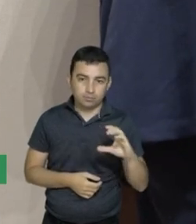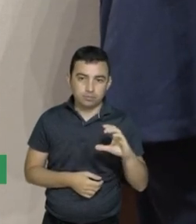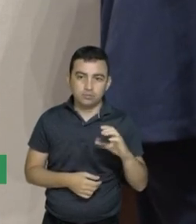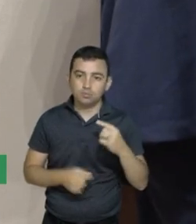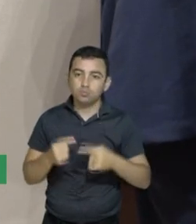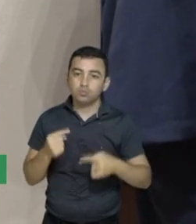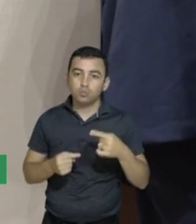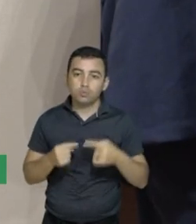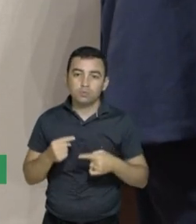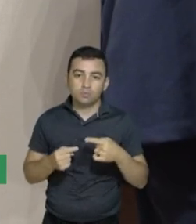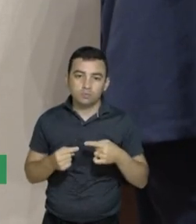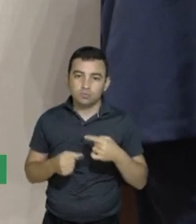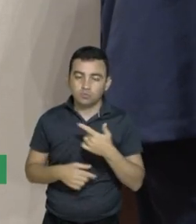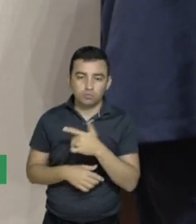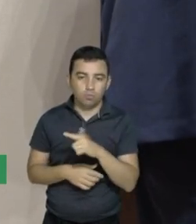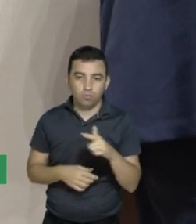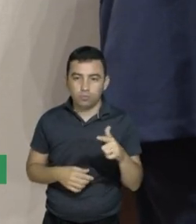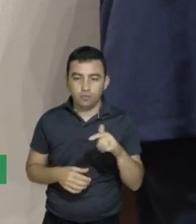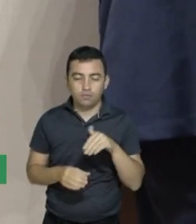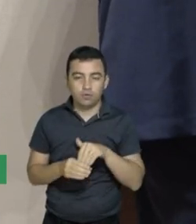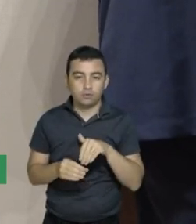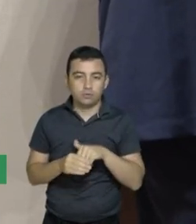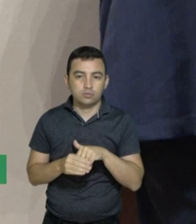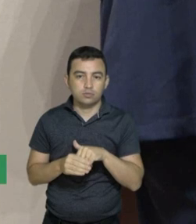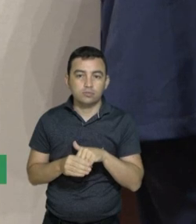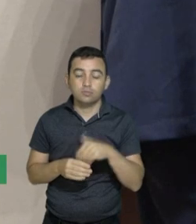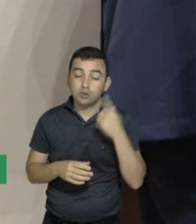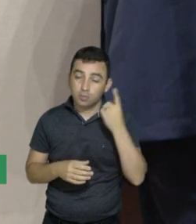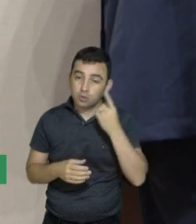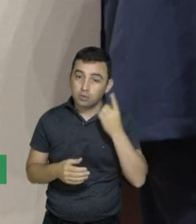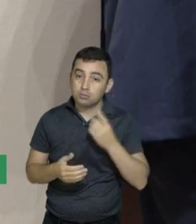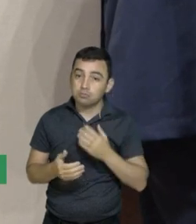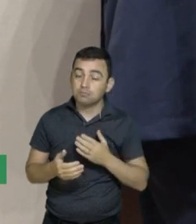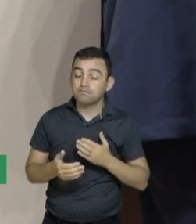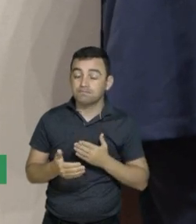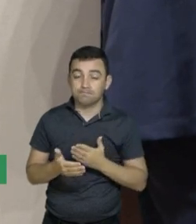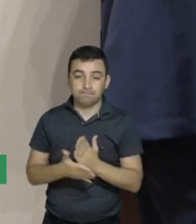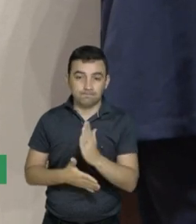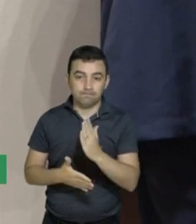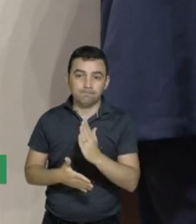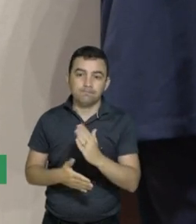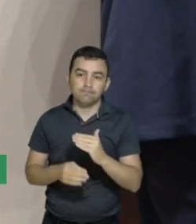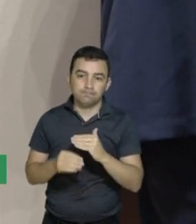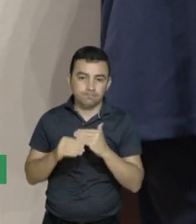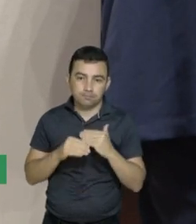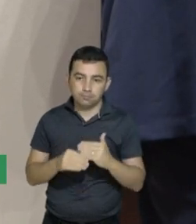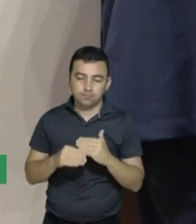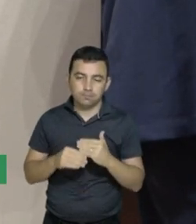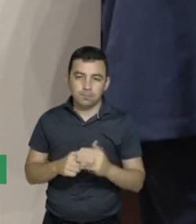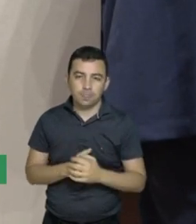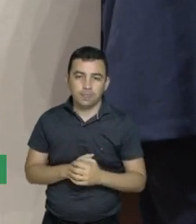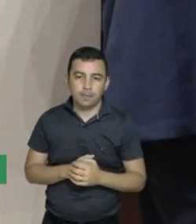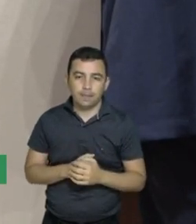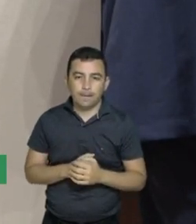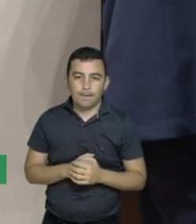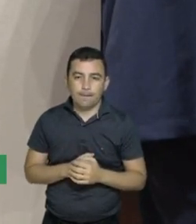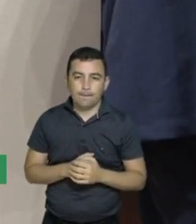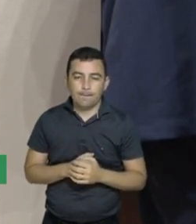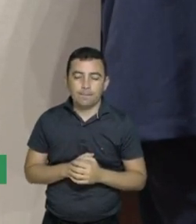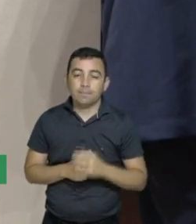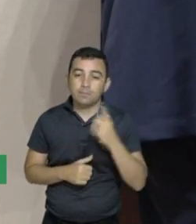discussão deputados que aprovam permanente como se encontra aprovado por unanimidade